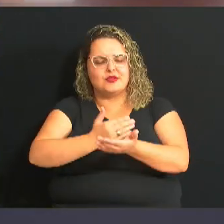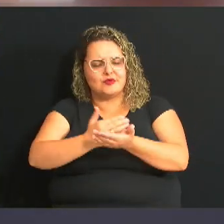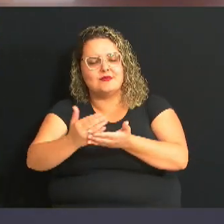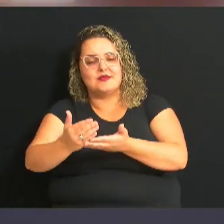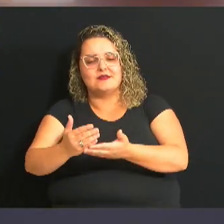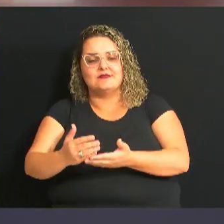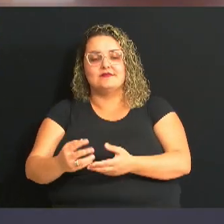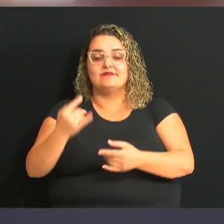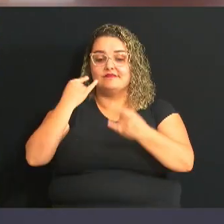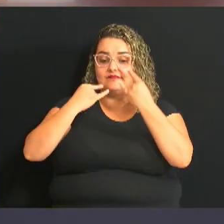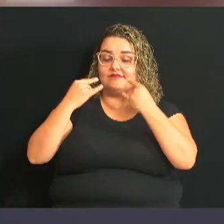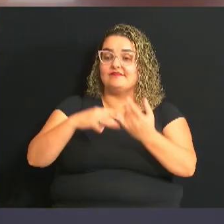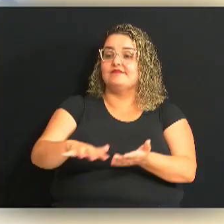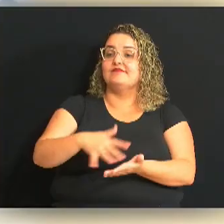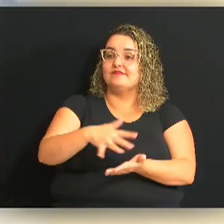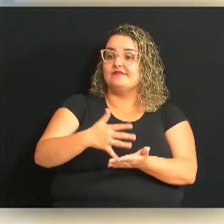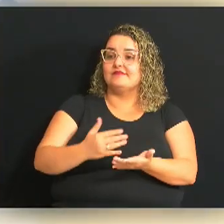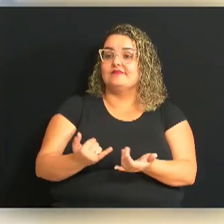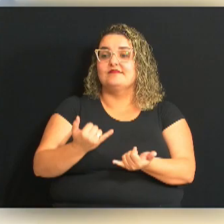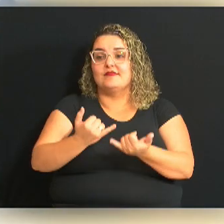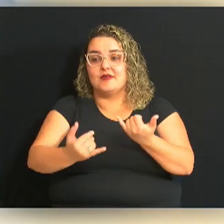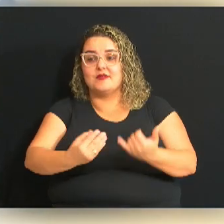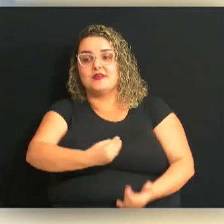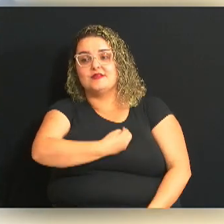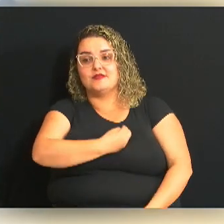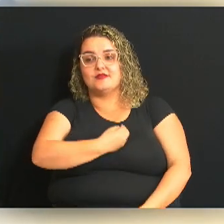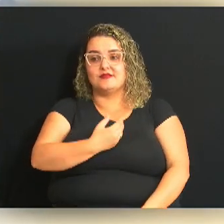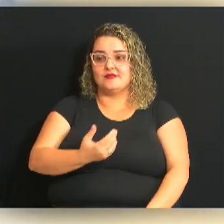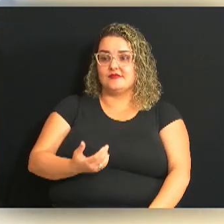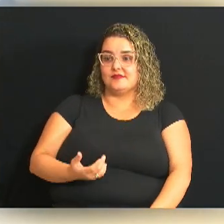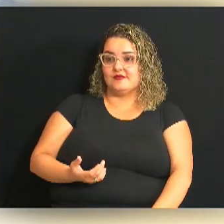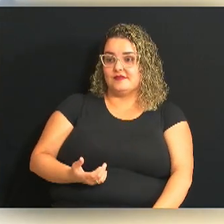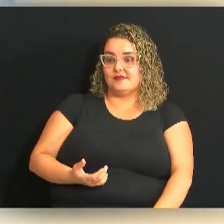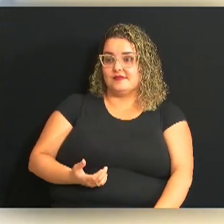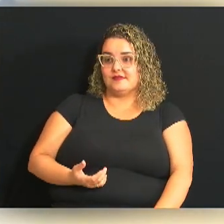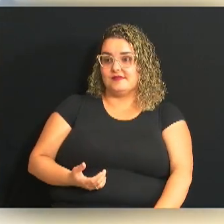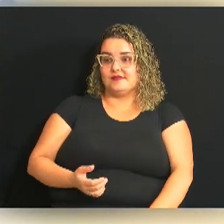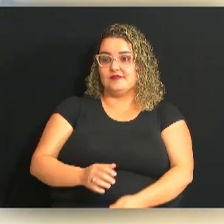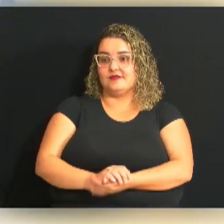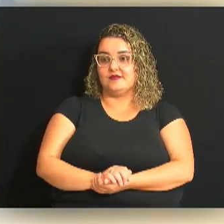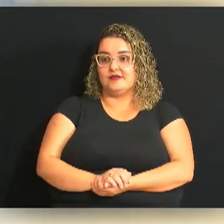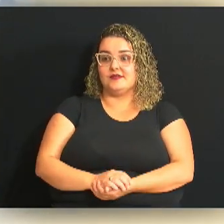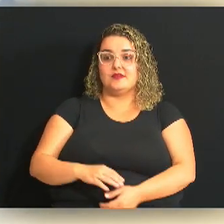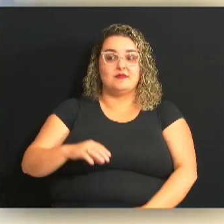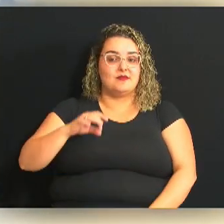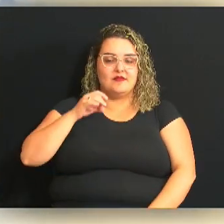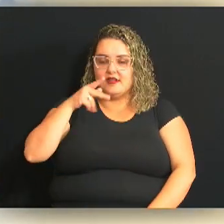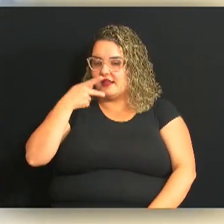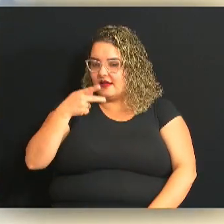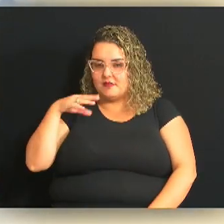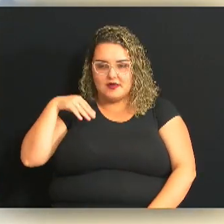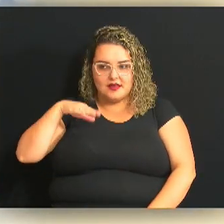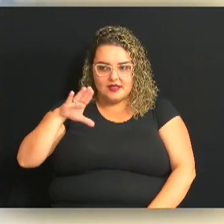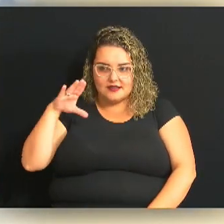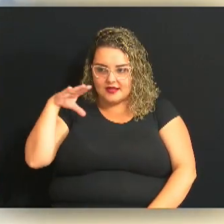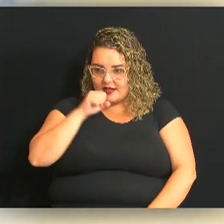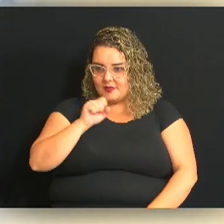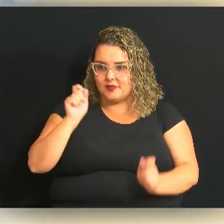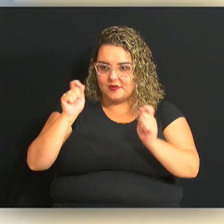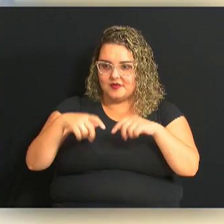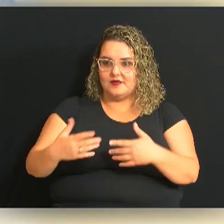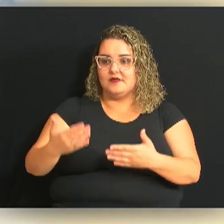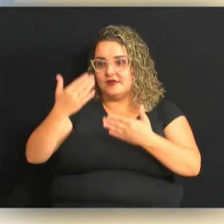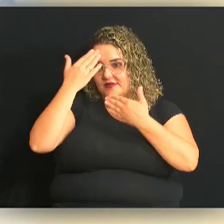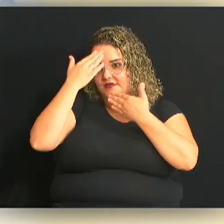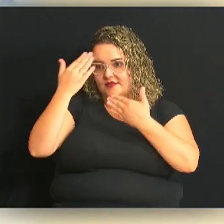e dedicou boa parte de sua vida. Vou ser o menos prolixo possível. Vou fazer esse meu